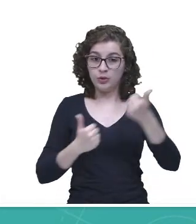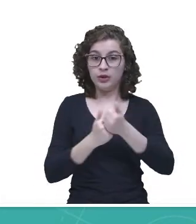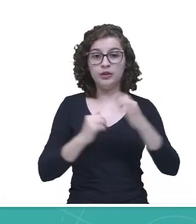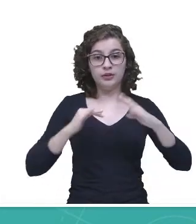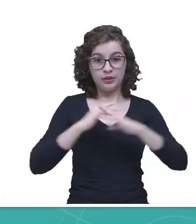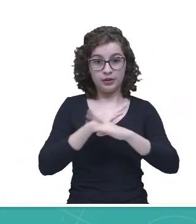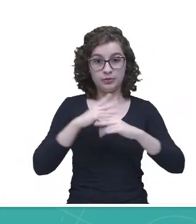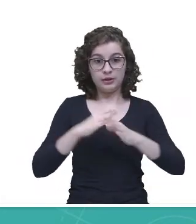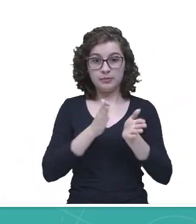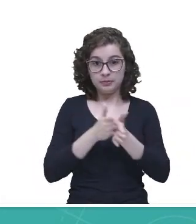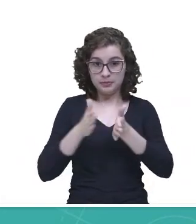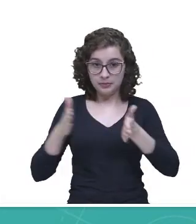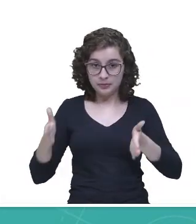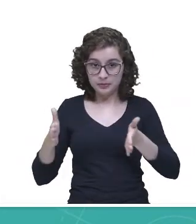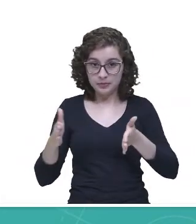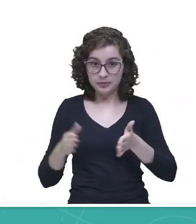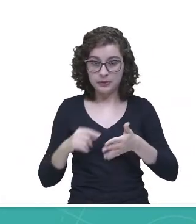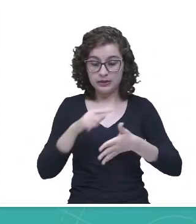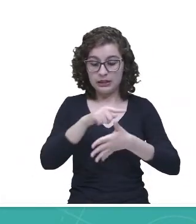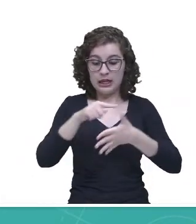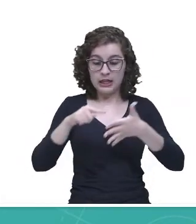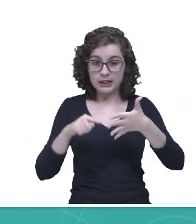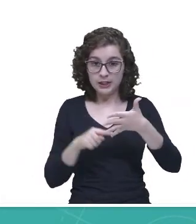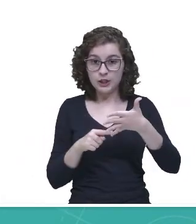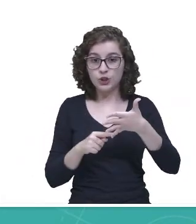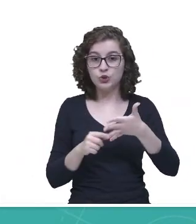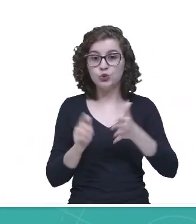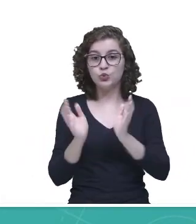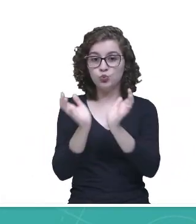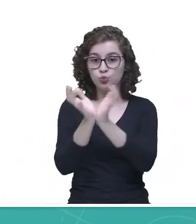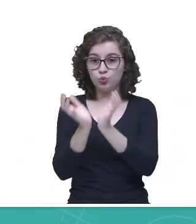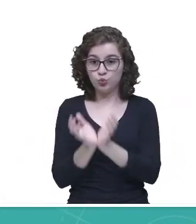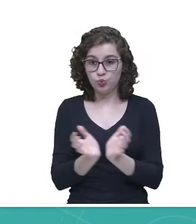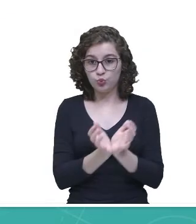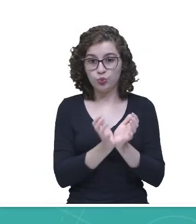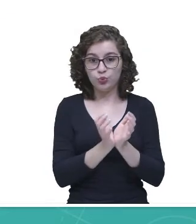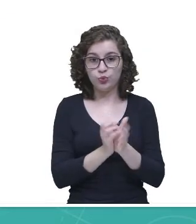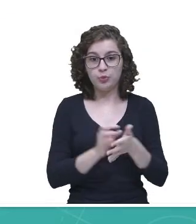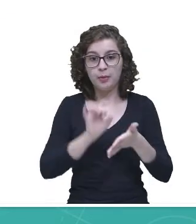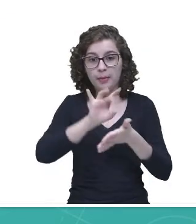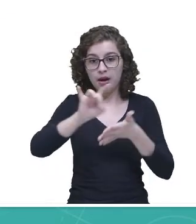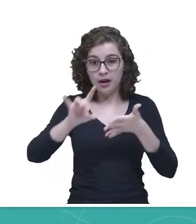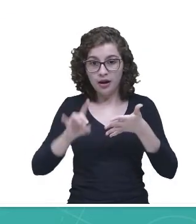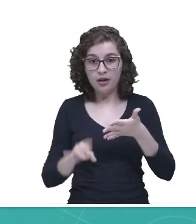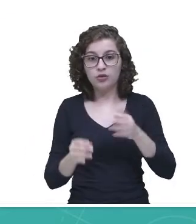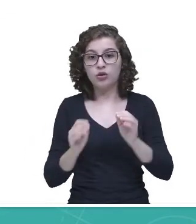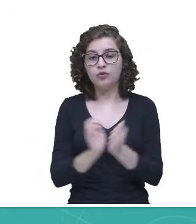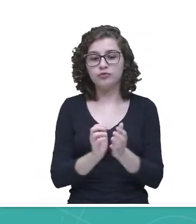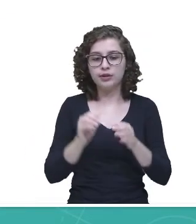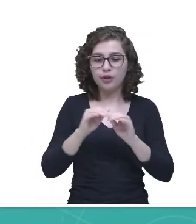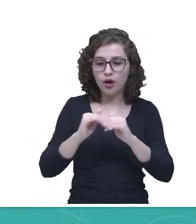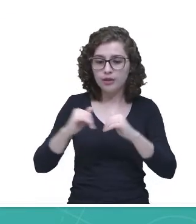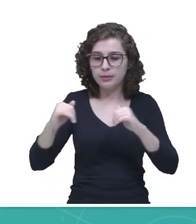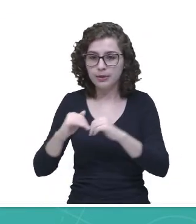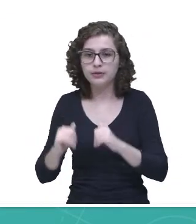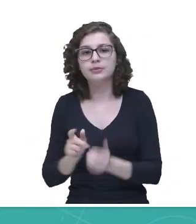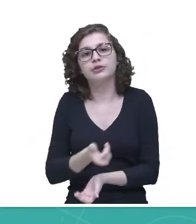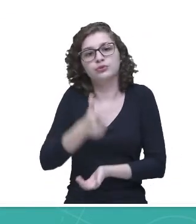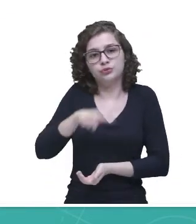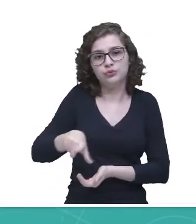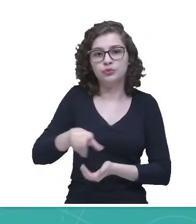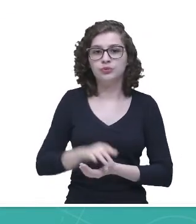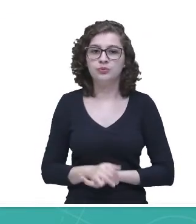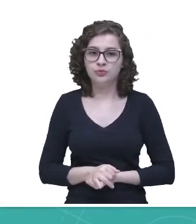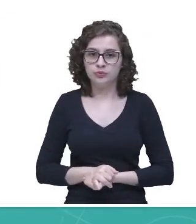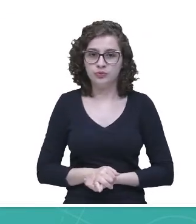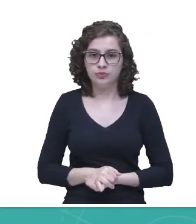dividida em 5 grupos, né, sendo cada um deles aí eles vão apresentar as suas subdivisões. Aí a gente vai observar